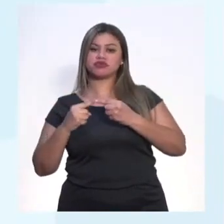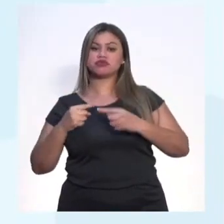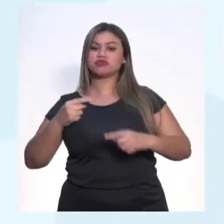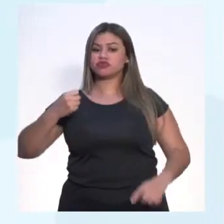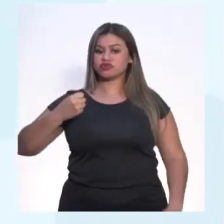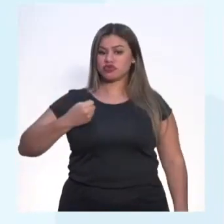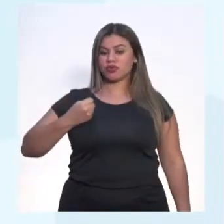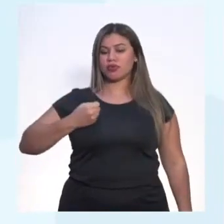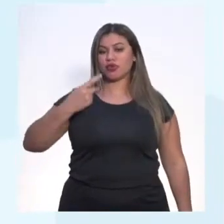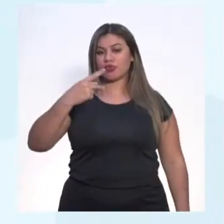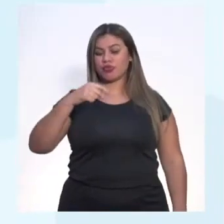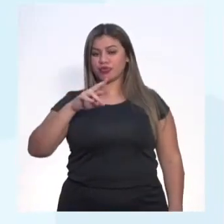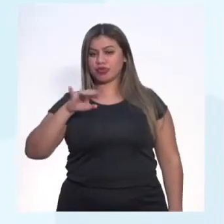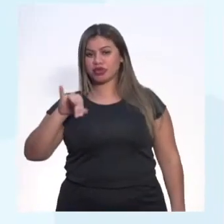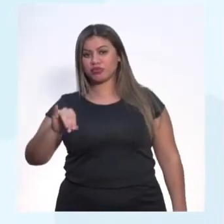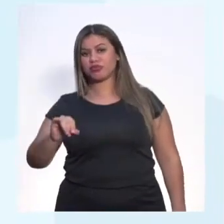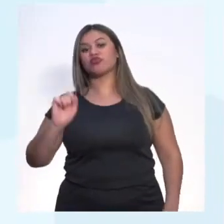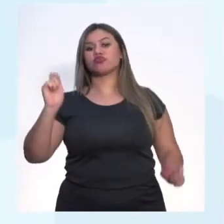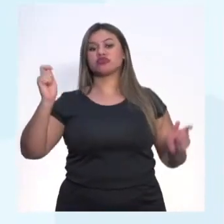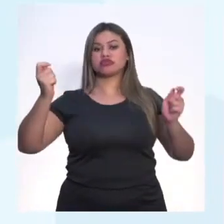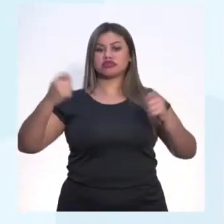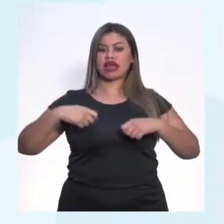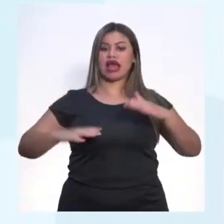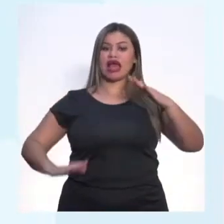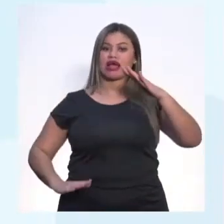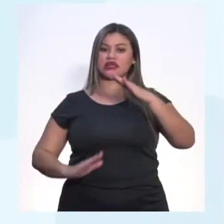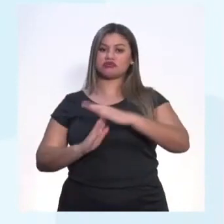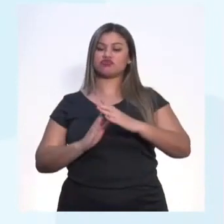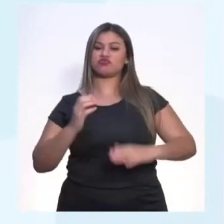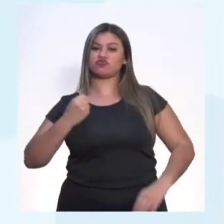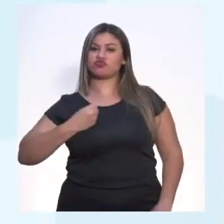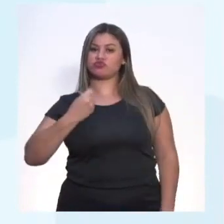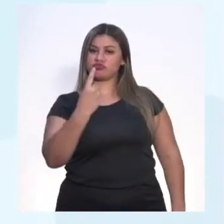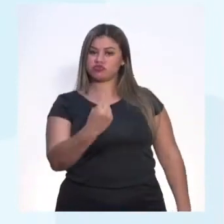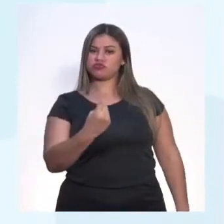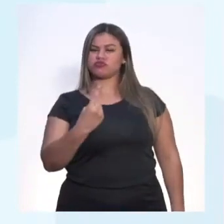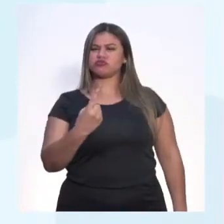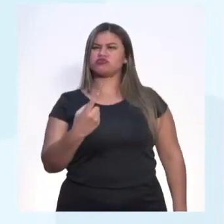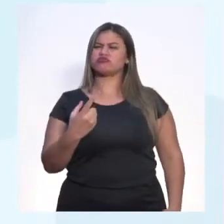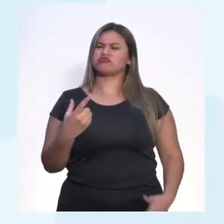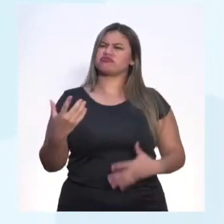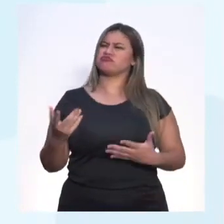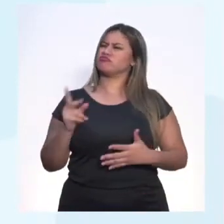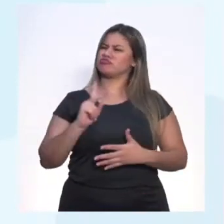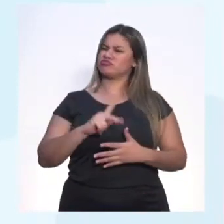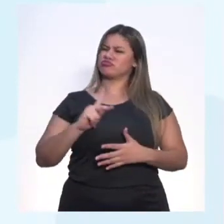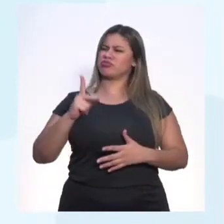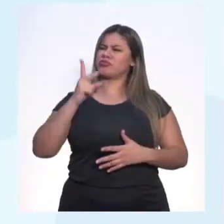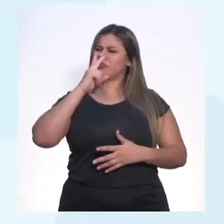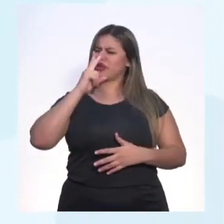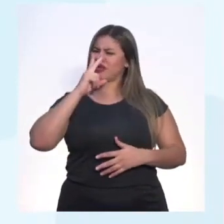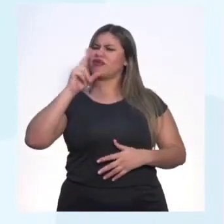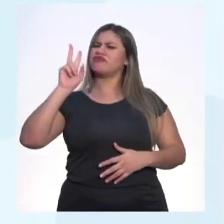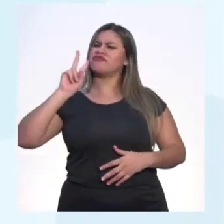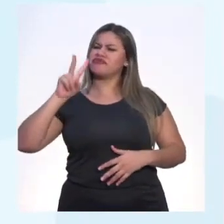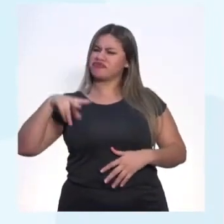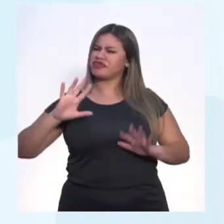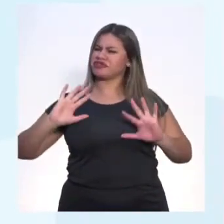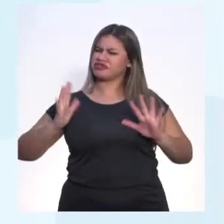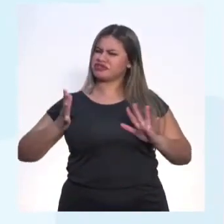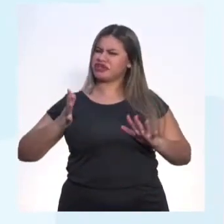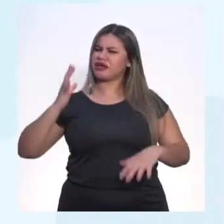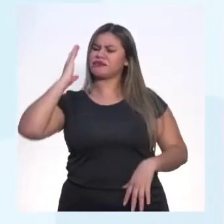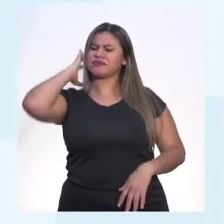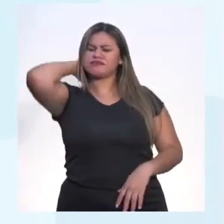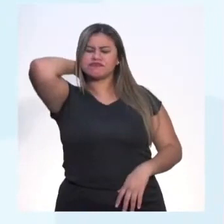zero, até você chegar no número 1. Você pode falar assim, professora, parece que eu já vi isso alguma